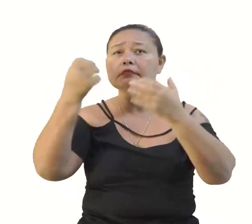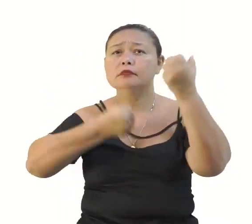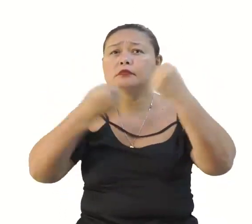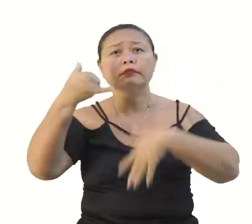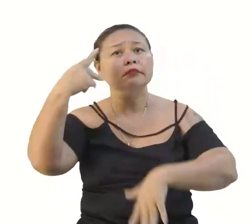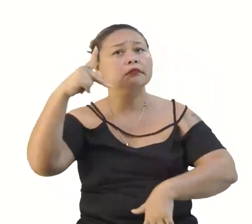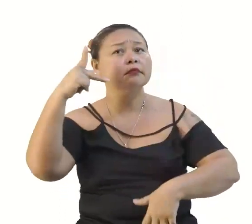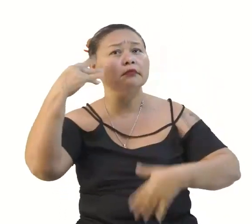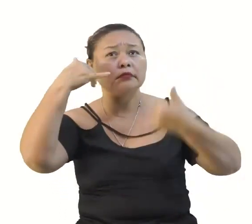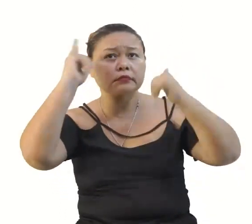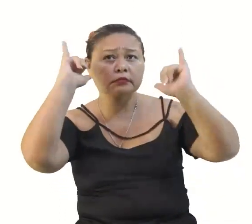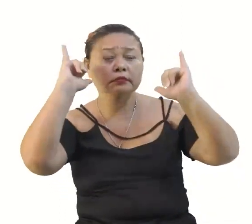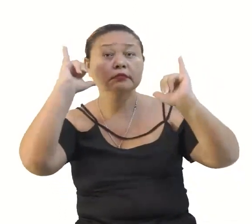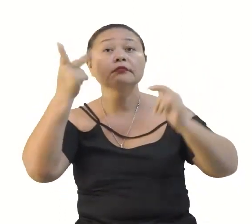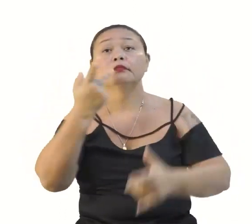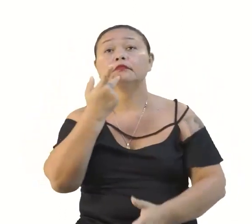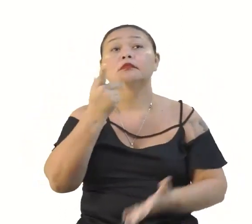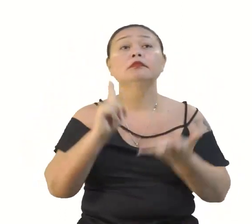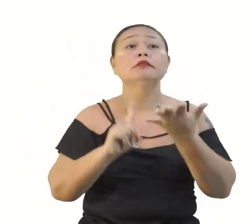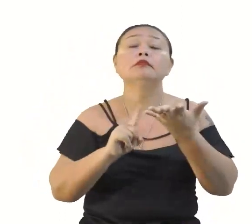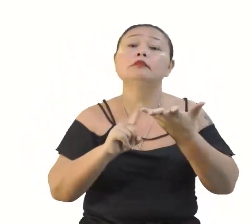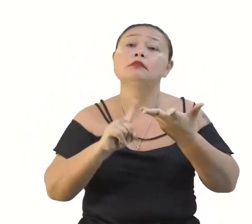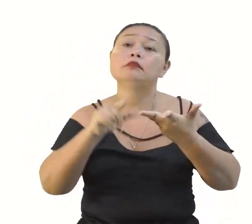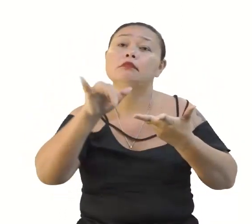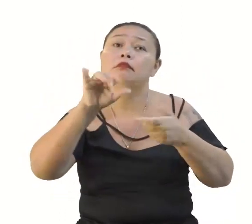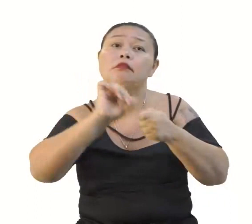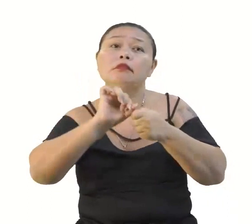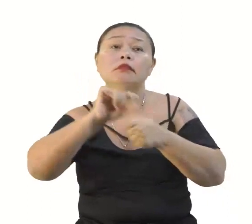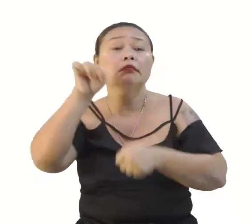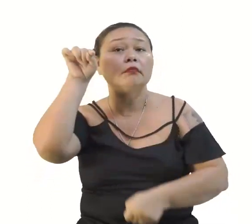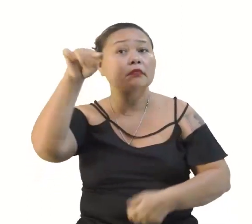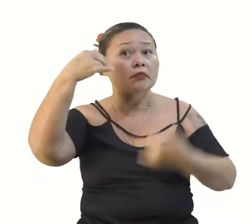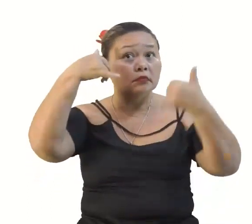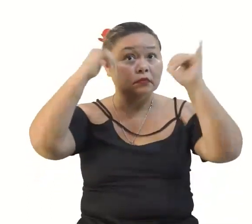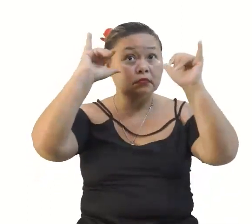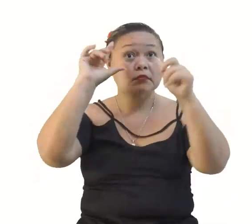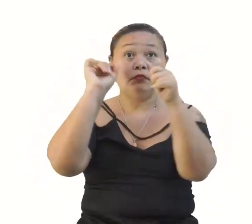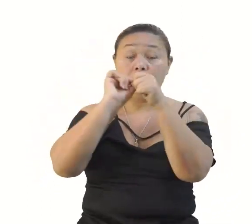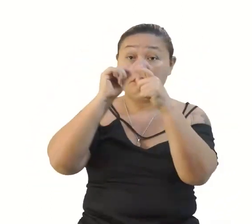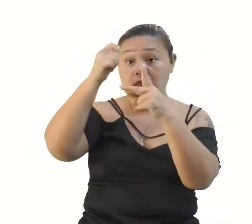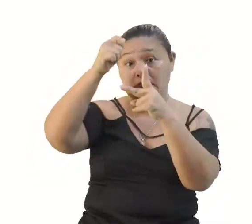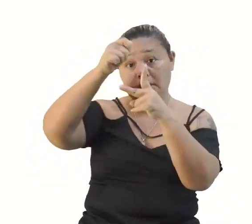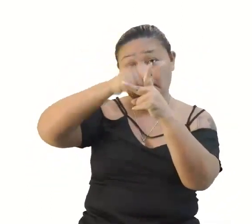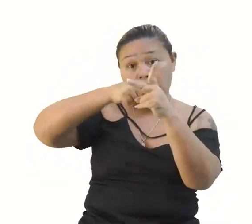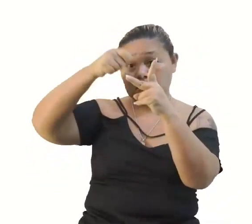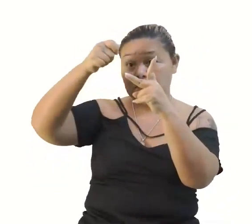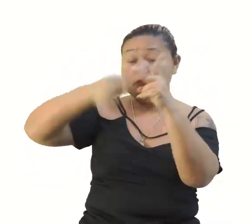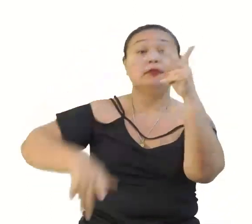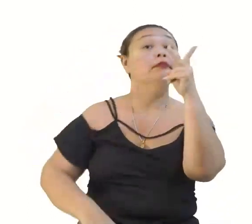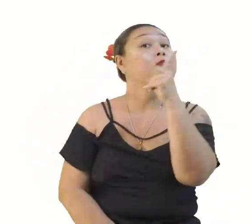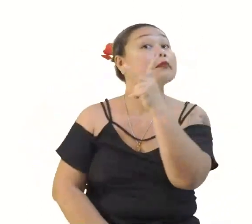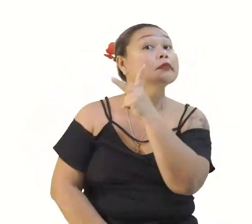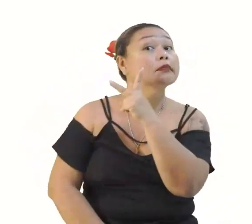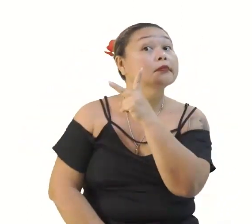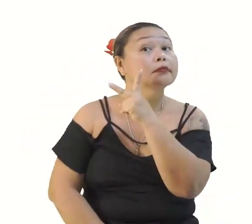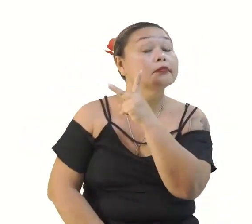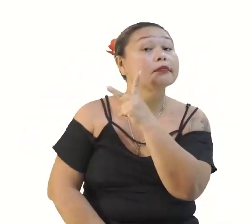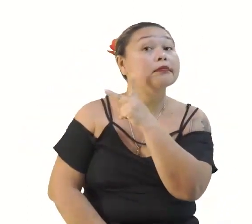desta vaca e diga quantos litros ela irá produzir em 2